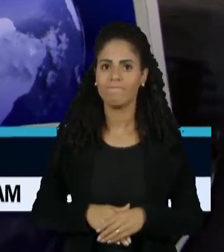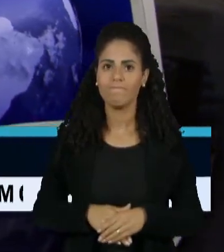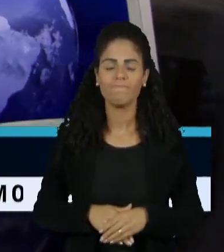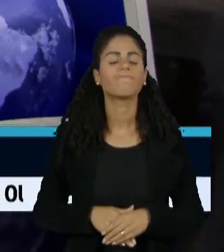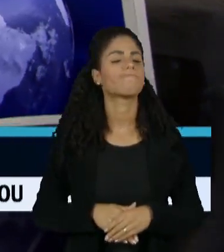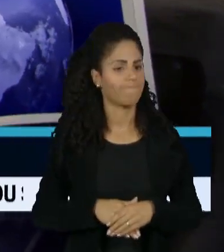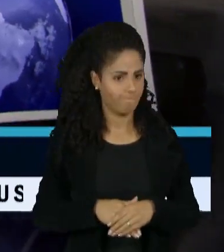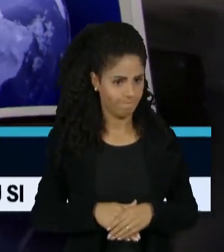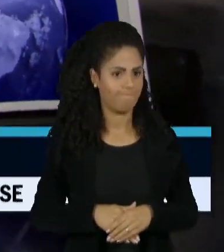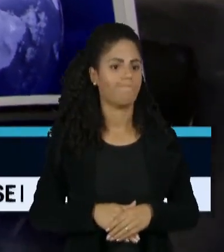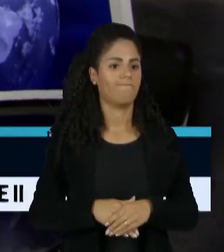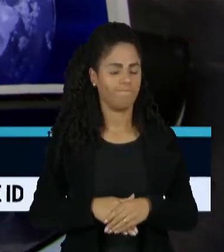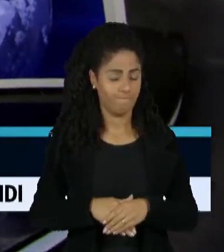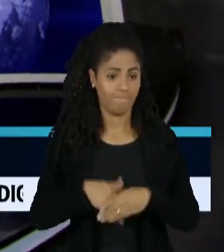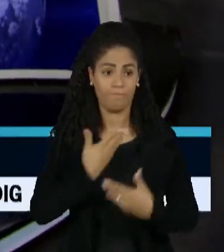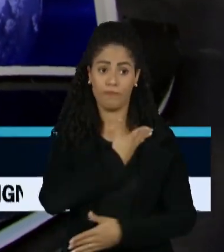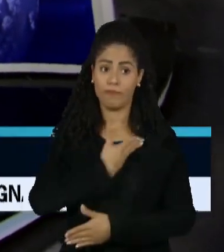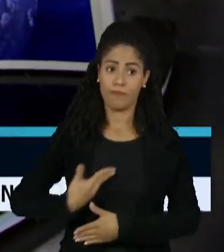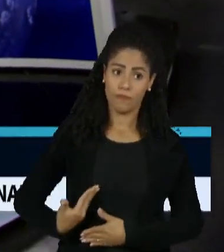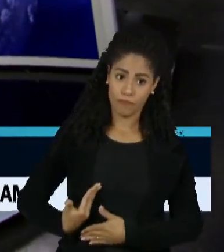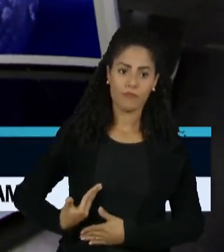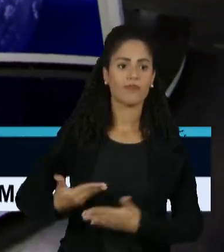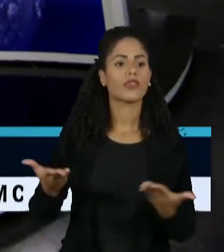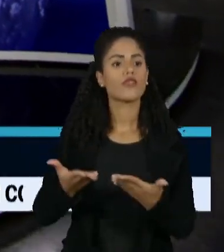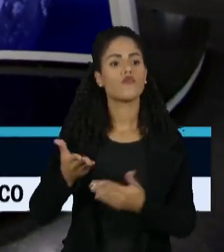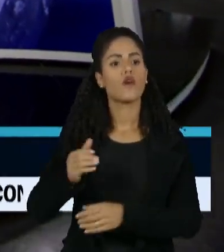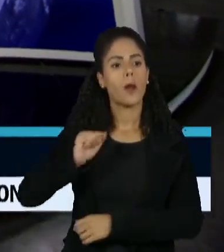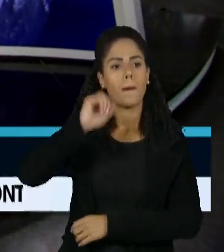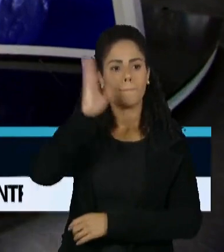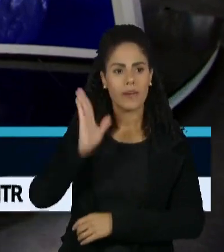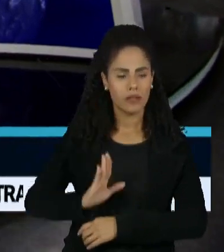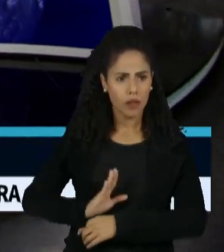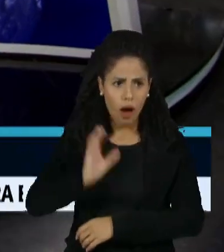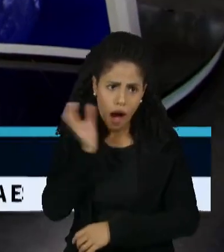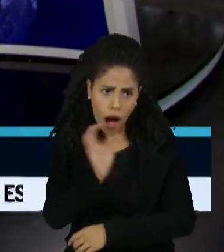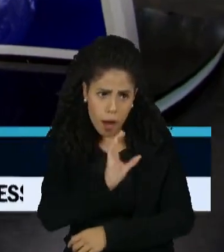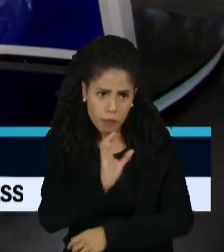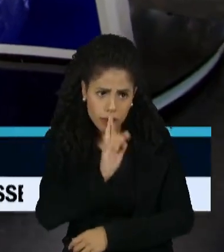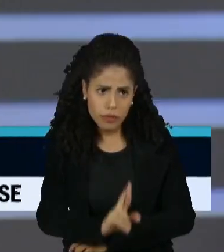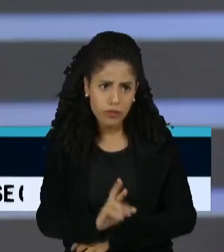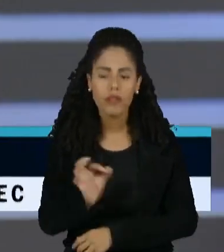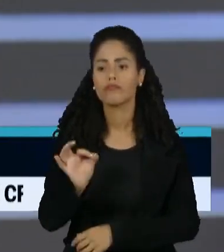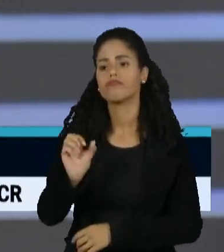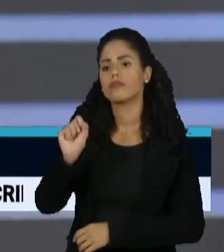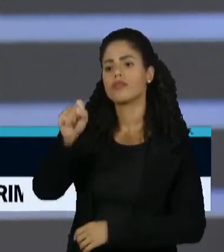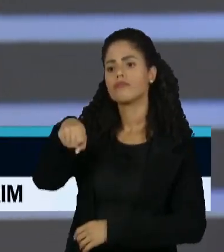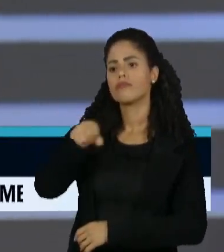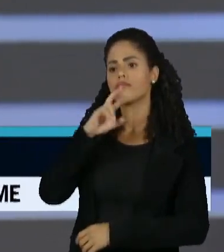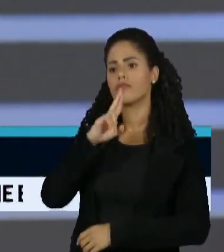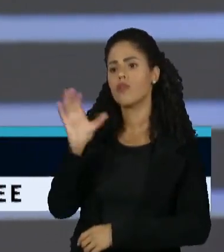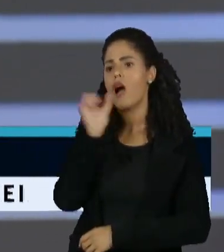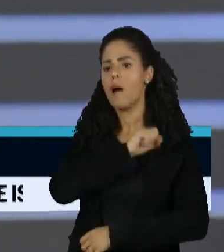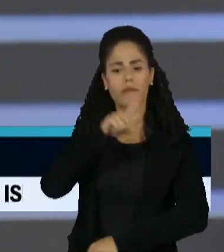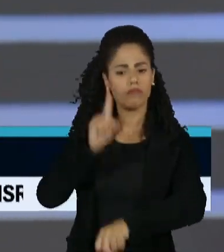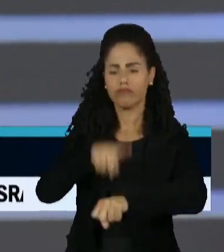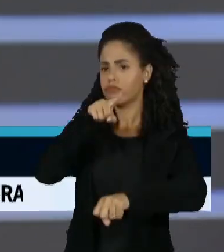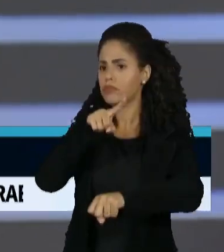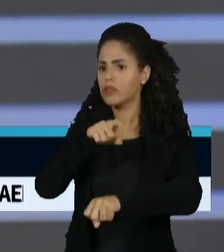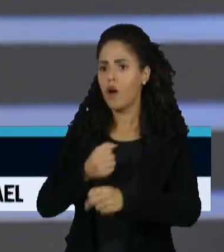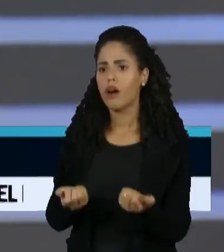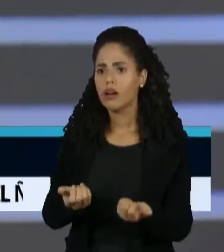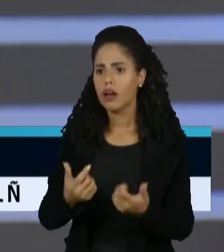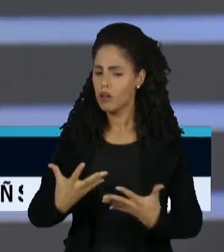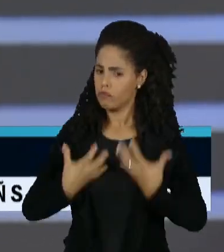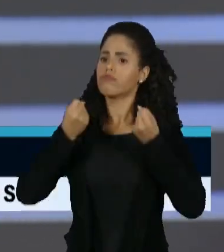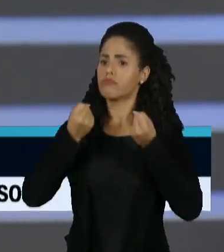Dimas, a resposta do governo brasileiro veio na velocidade adequada? Sim, veio. Eu diria até surpreendentemente.